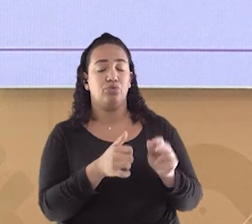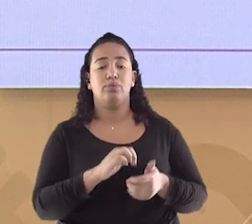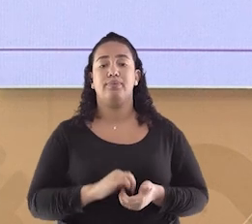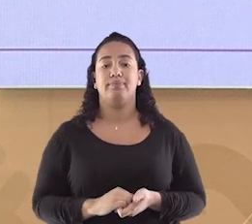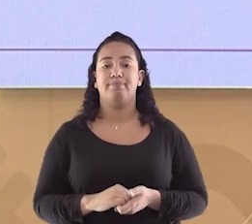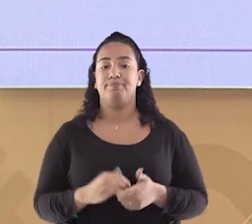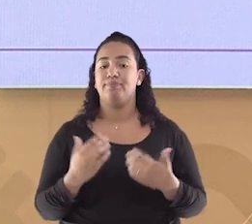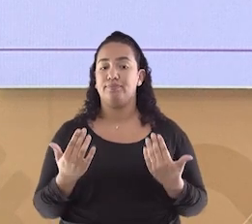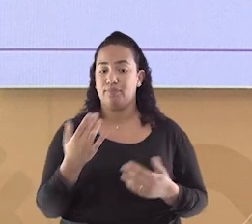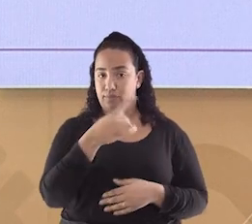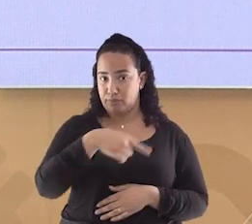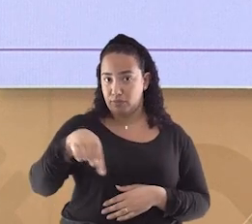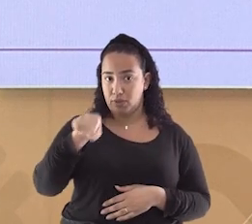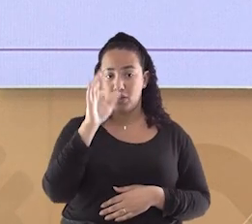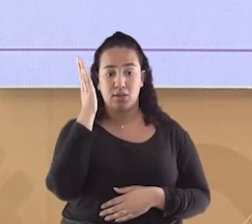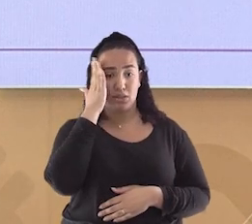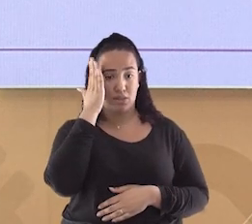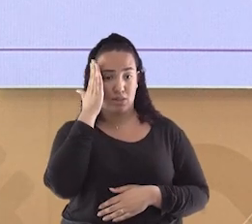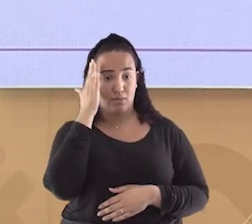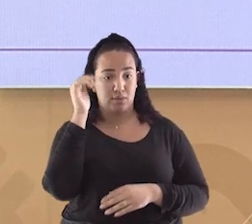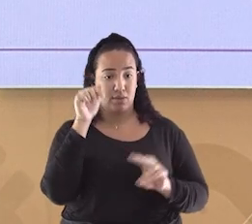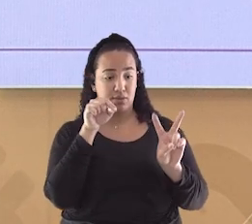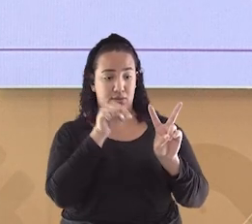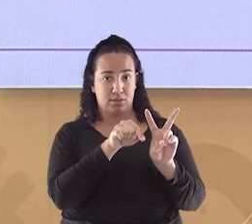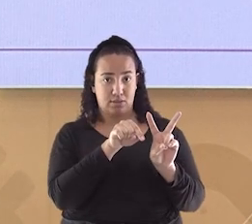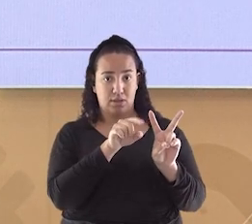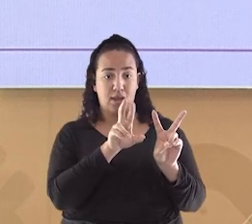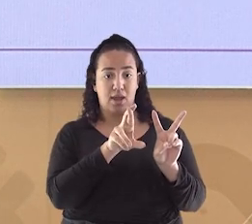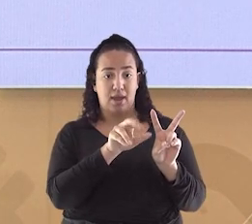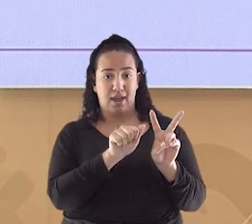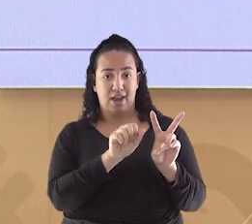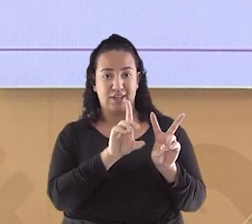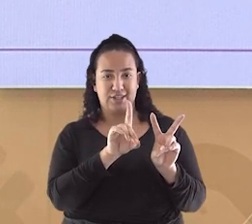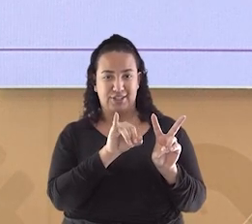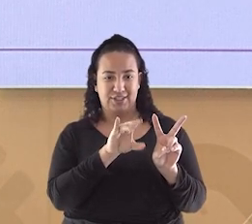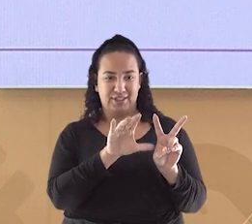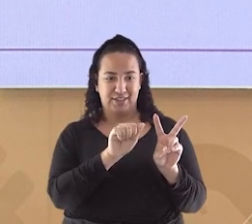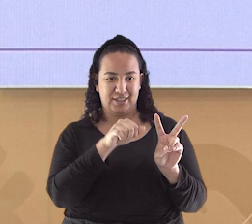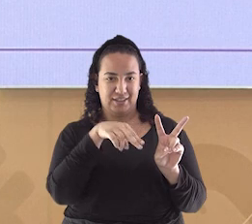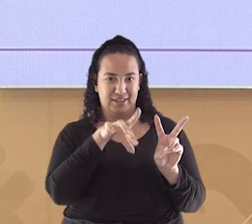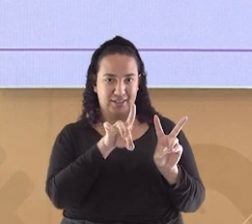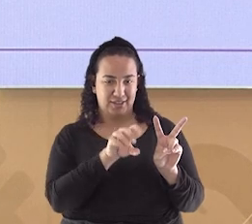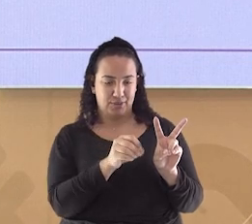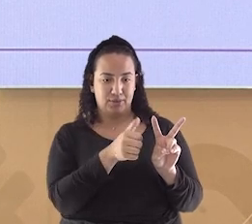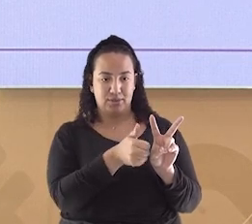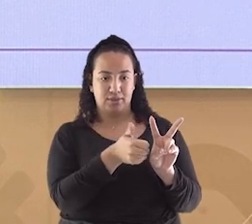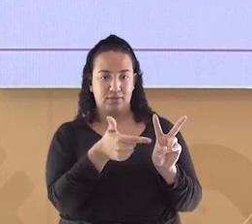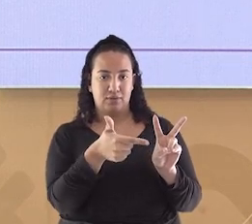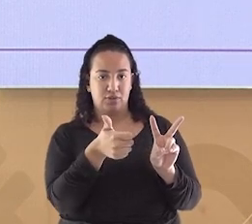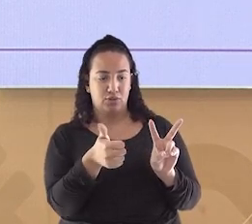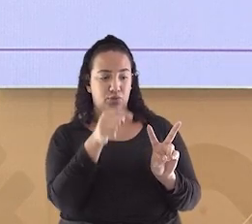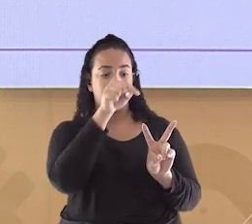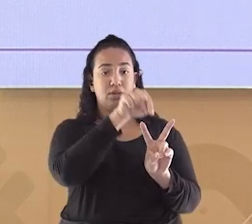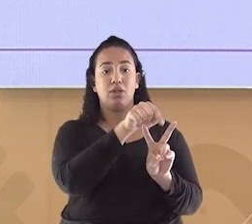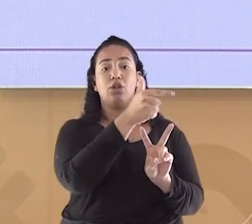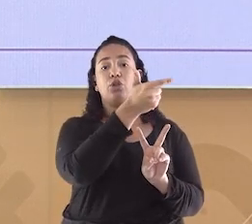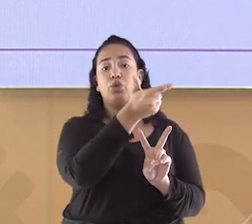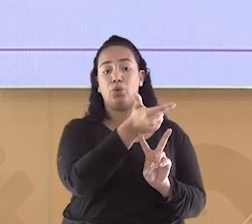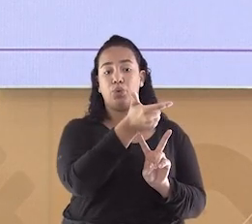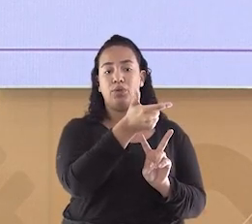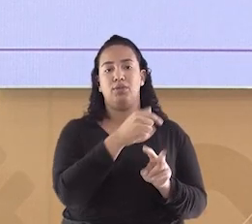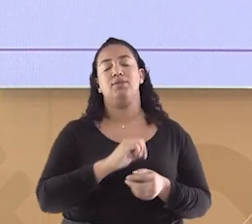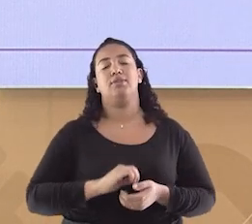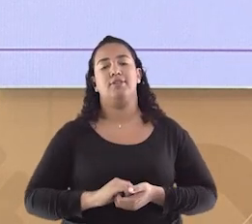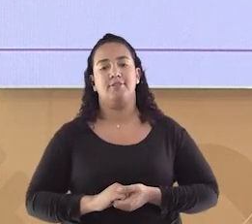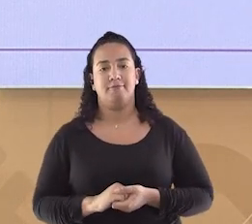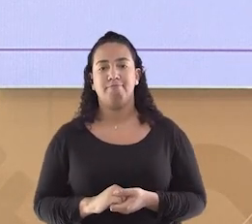121. Sabemos que o radicando é 121 e o índice é 2, por se tratar de